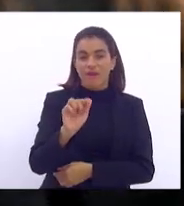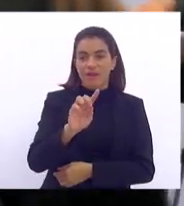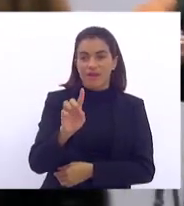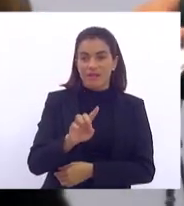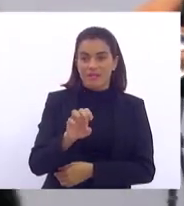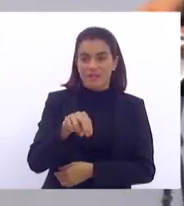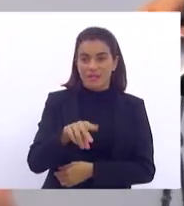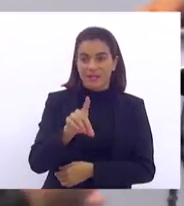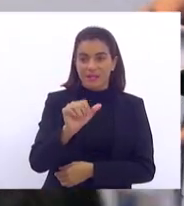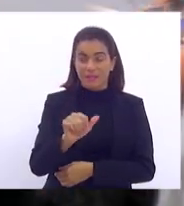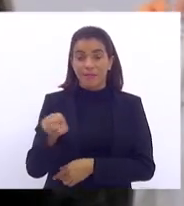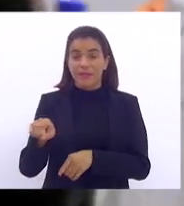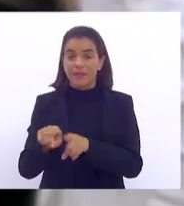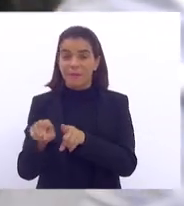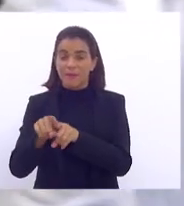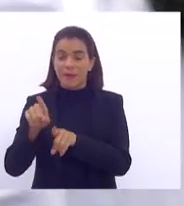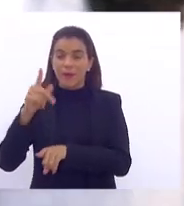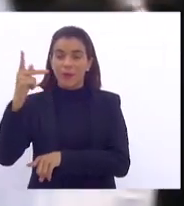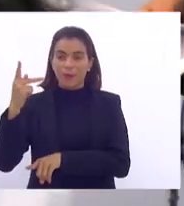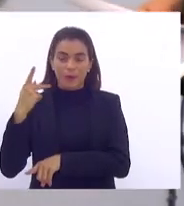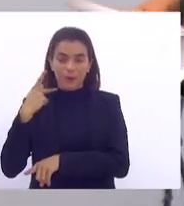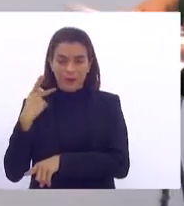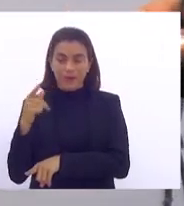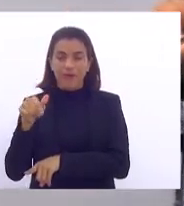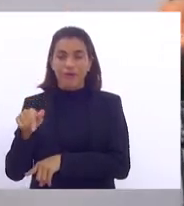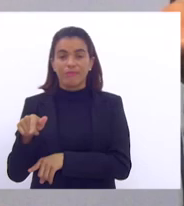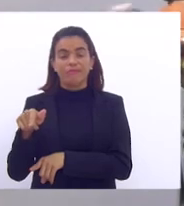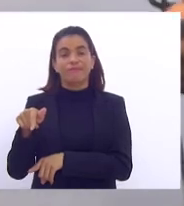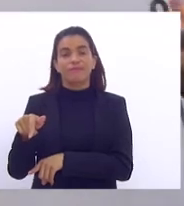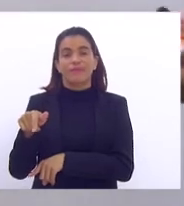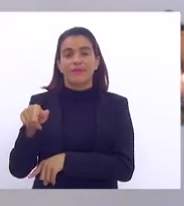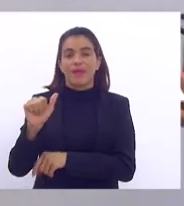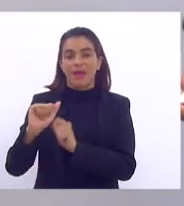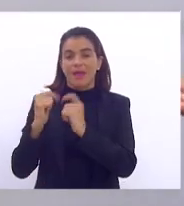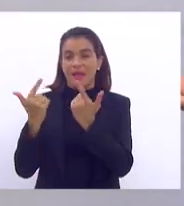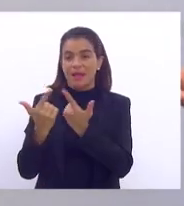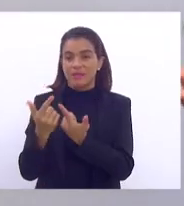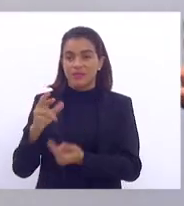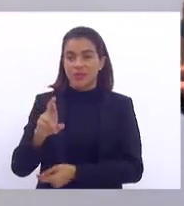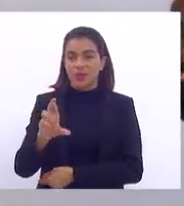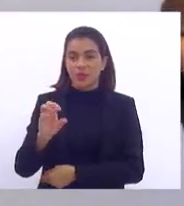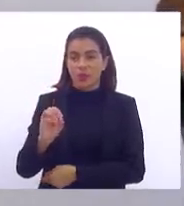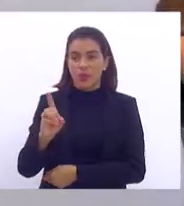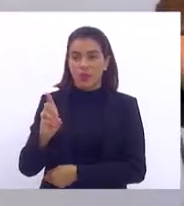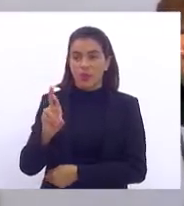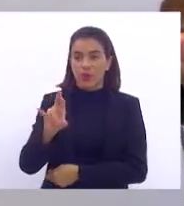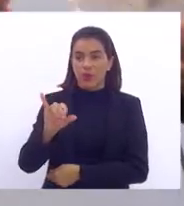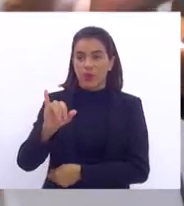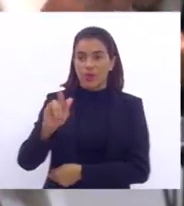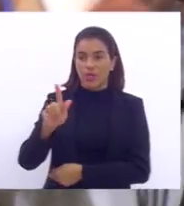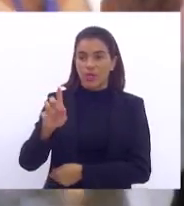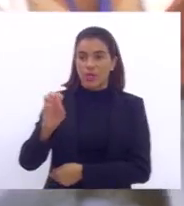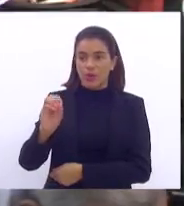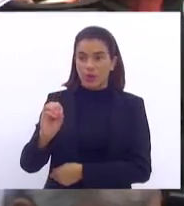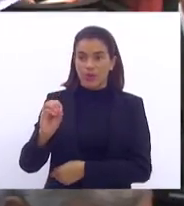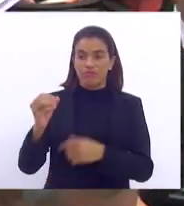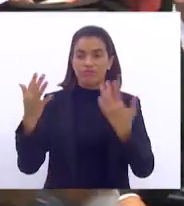o procurador da alerge DR os recebamos com uma salva de